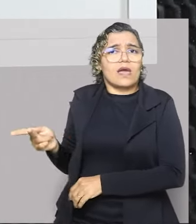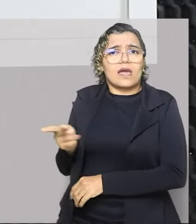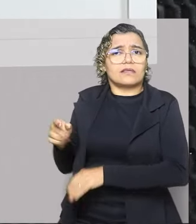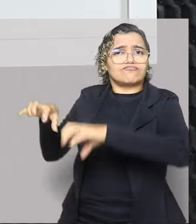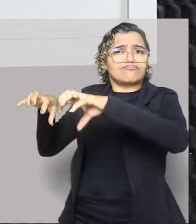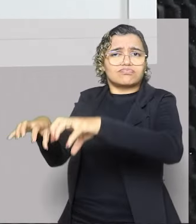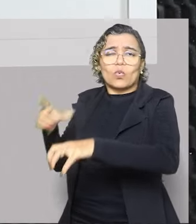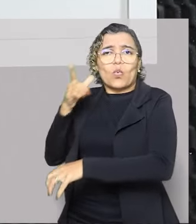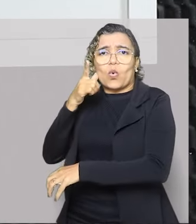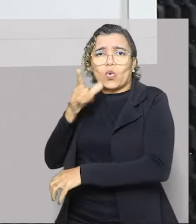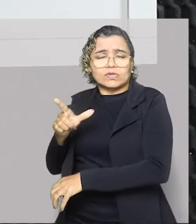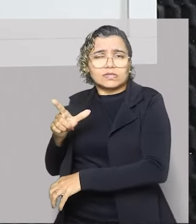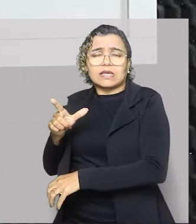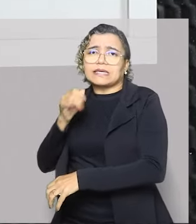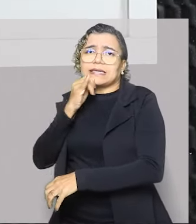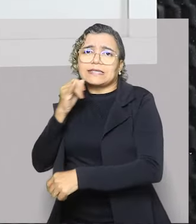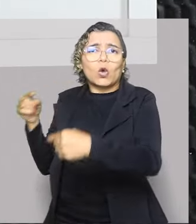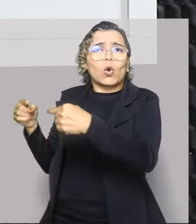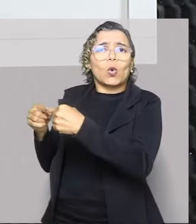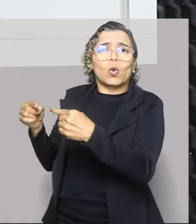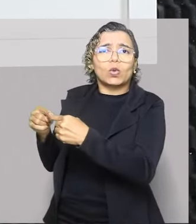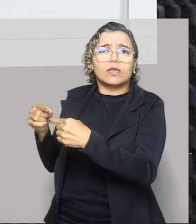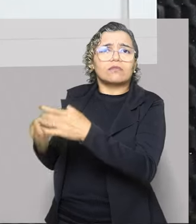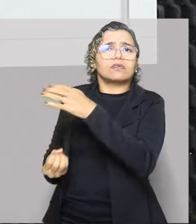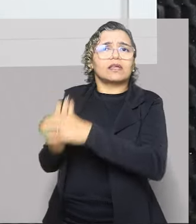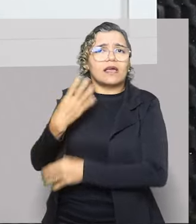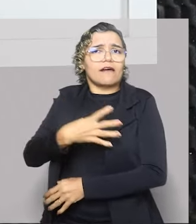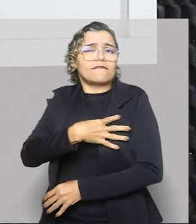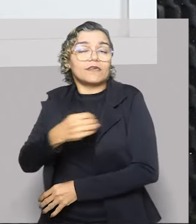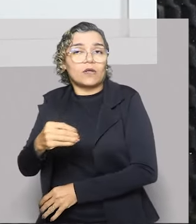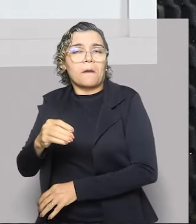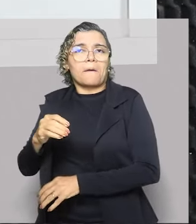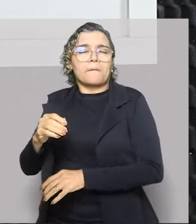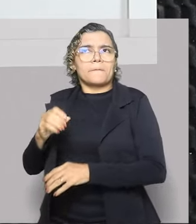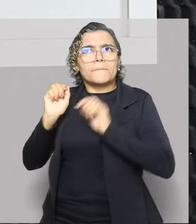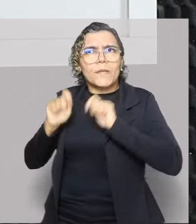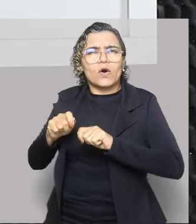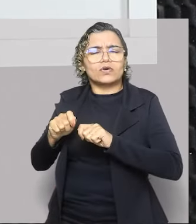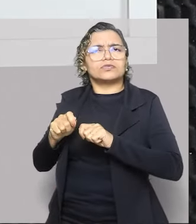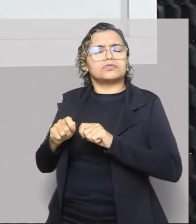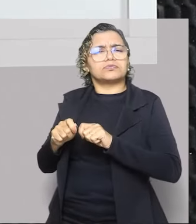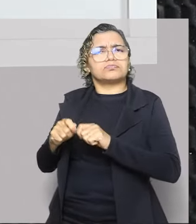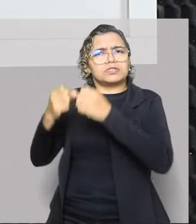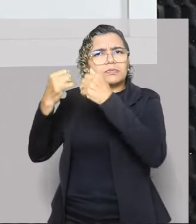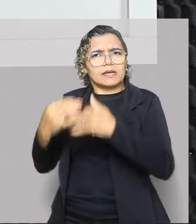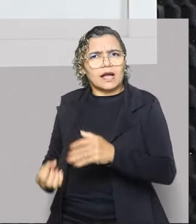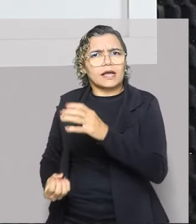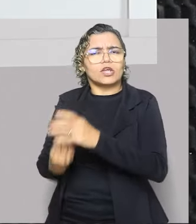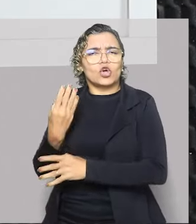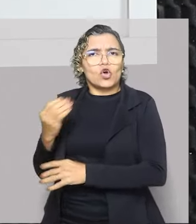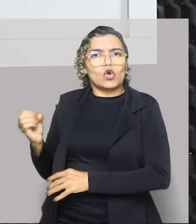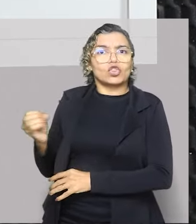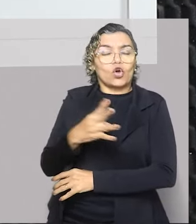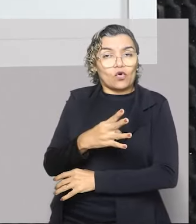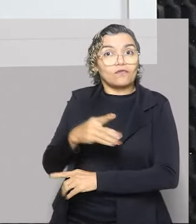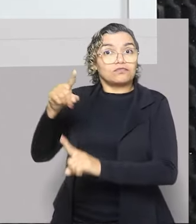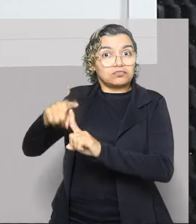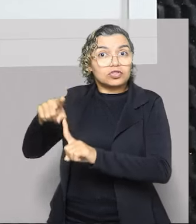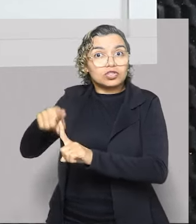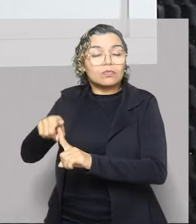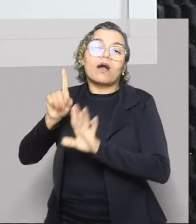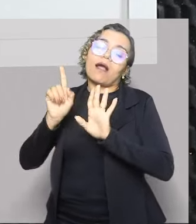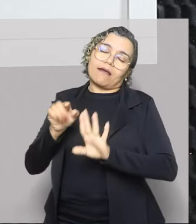conseguirem mais se reproduzir eu posso dizer que surgiu uma nova espécie a gente pode dizer que surgiu uma nova espécie é um